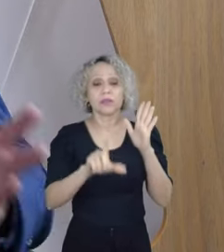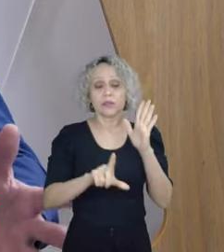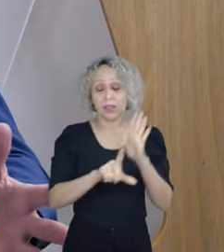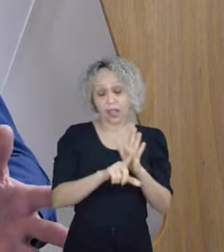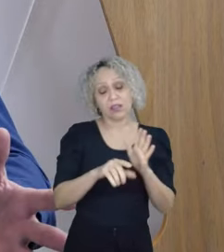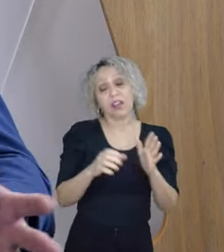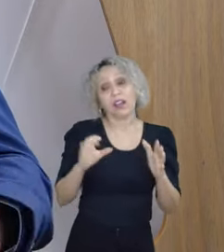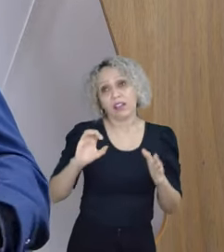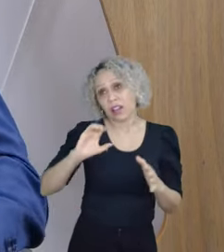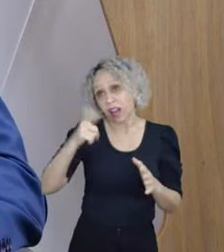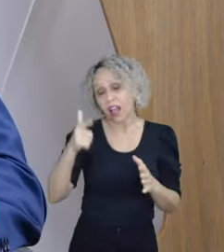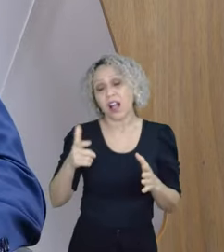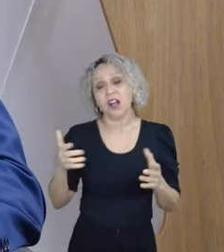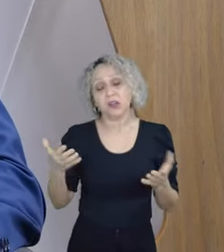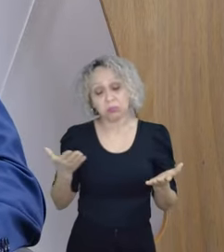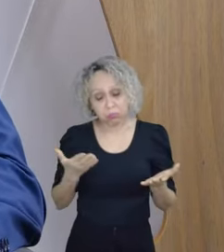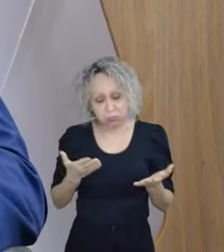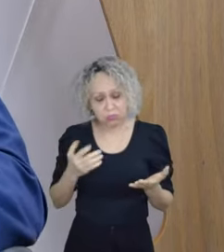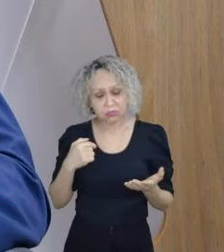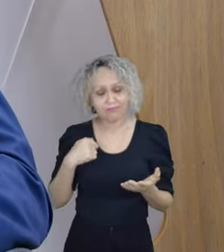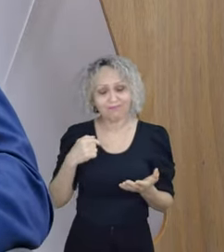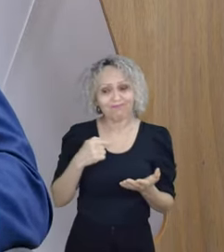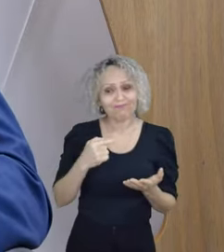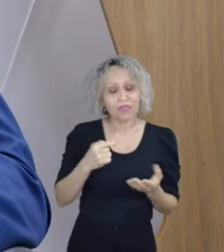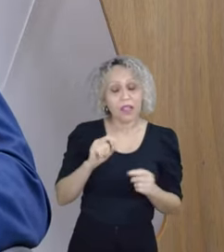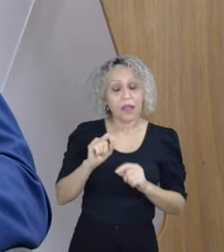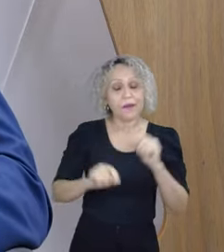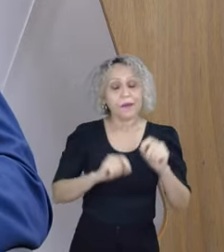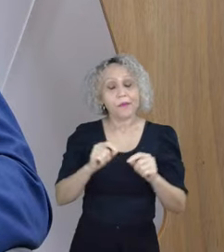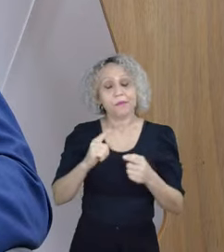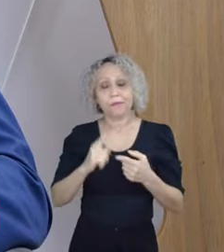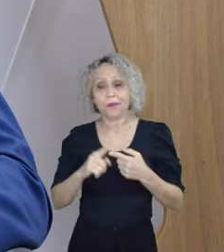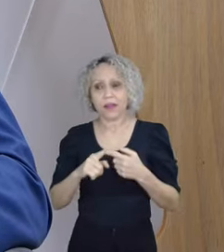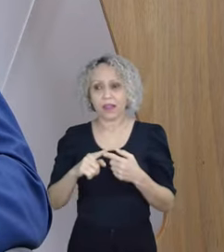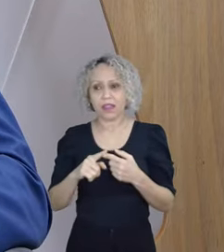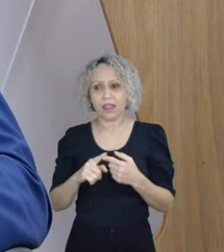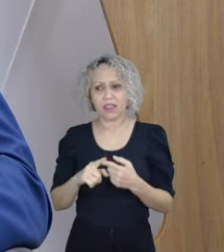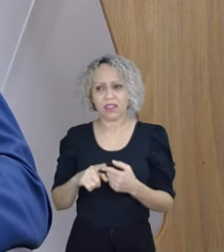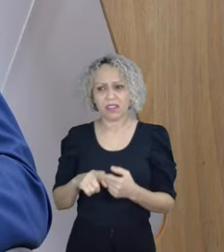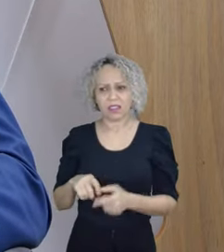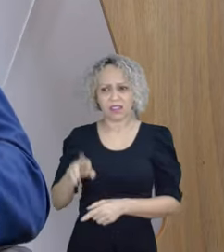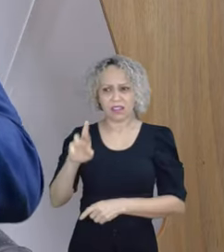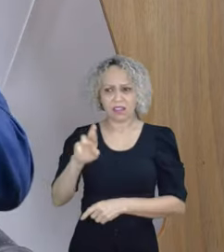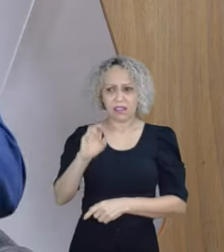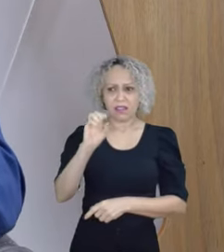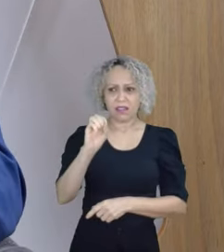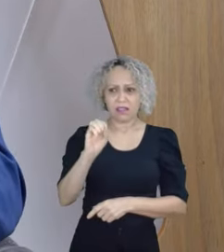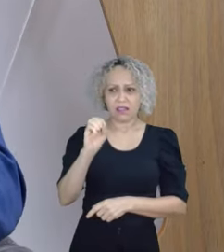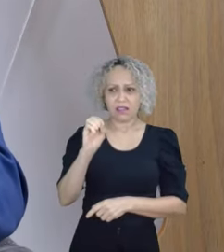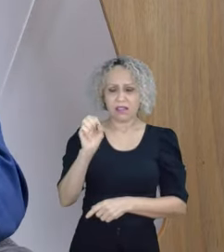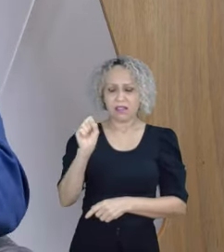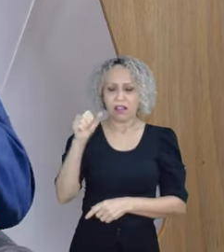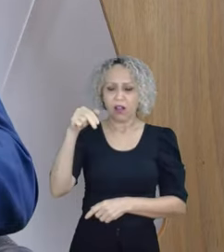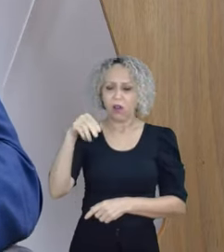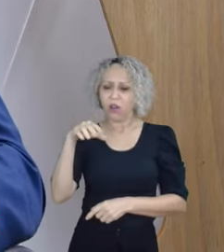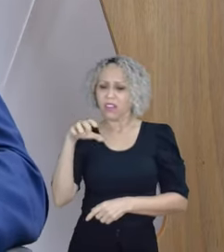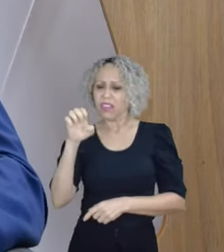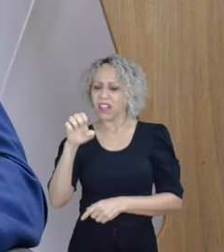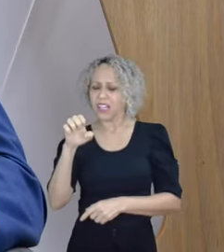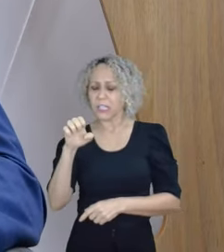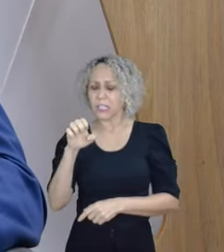absurdo, desrespeitoso com São Paulo, desrespeitoso com o Paraná. Do meu ponto de vista de avaliação, já é ilegal, já